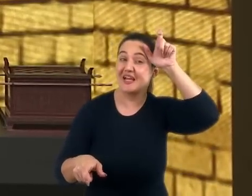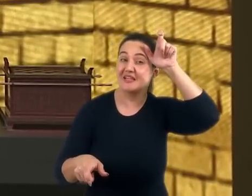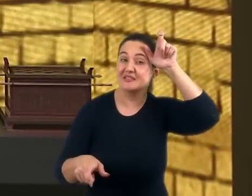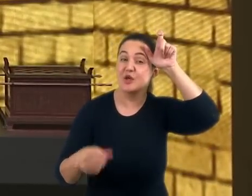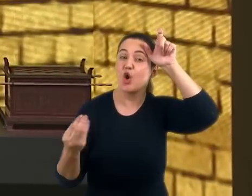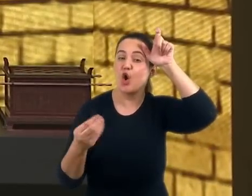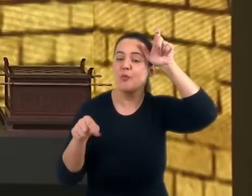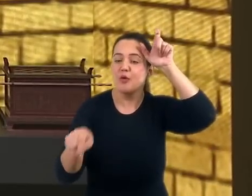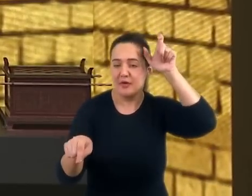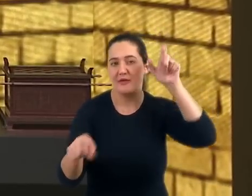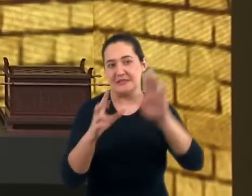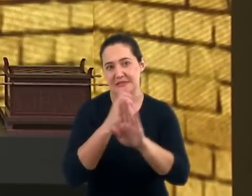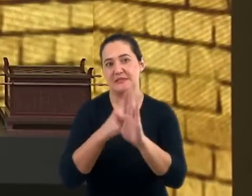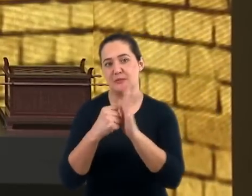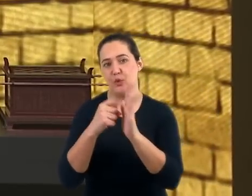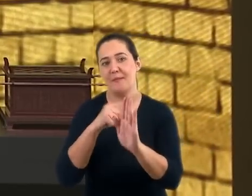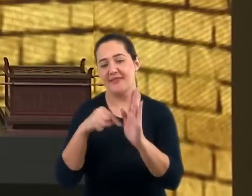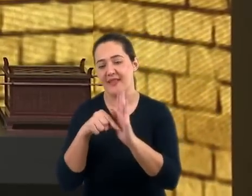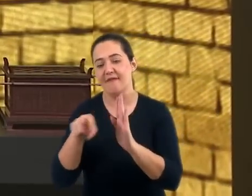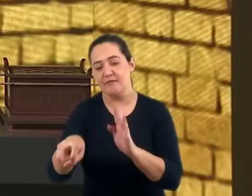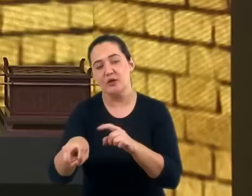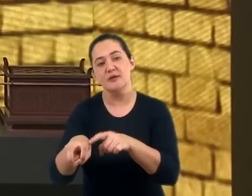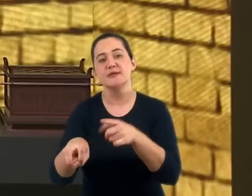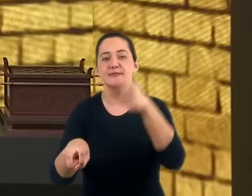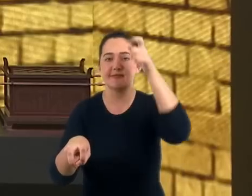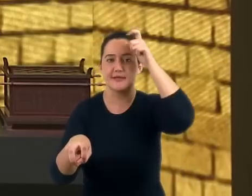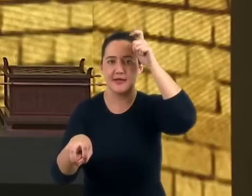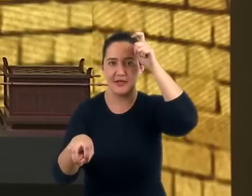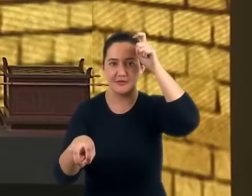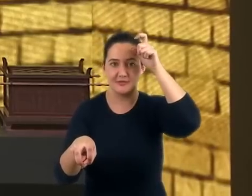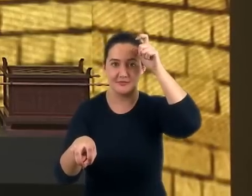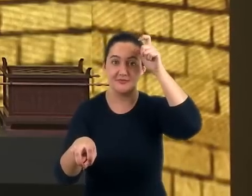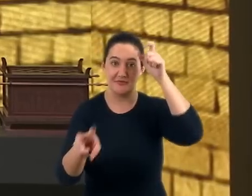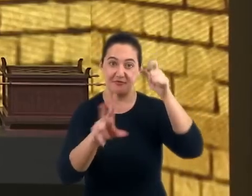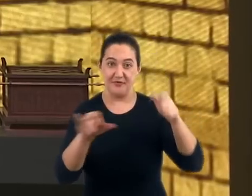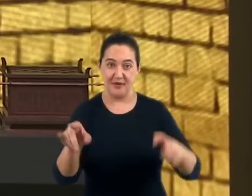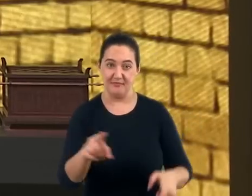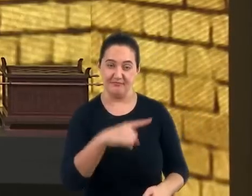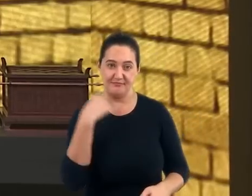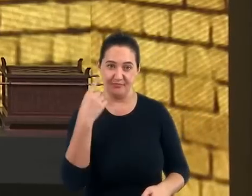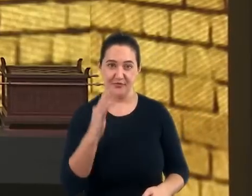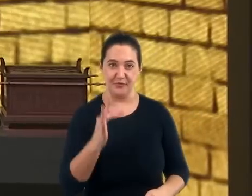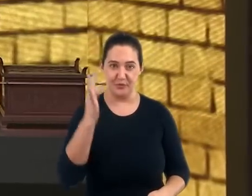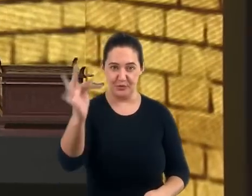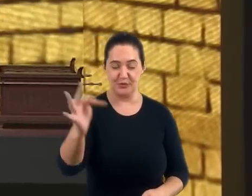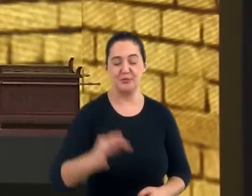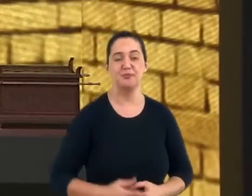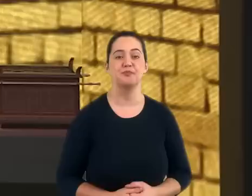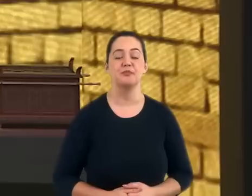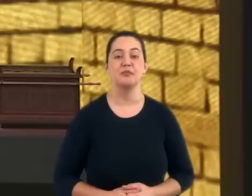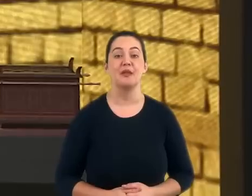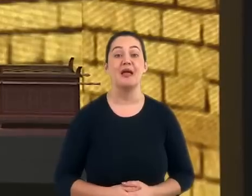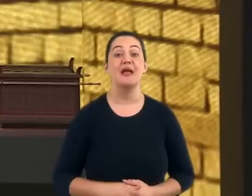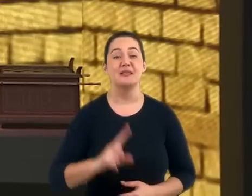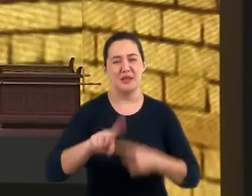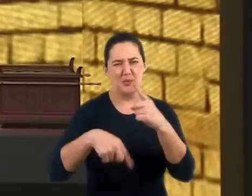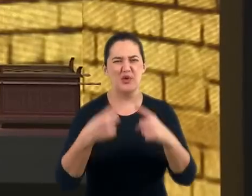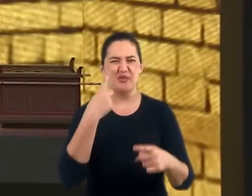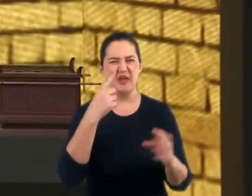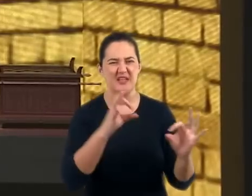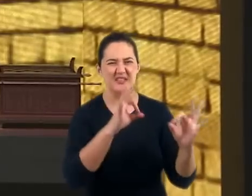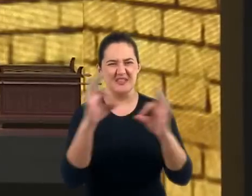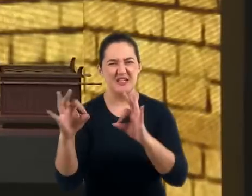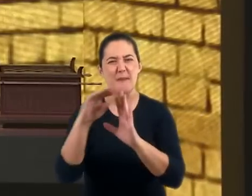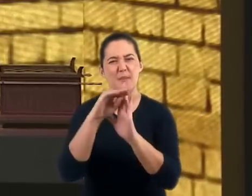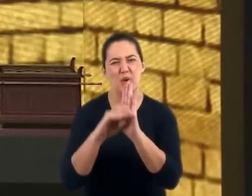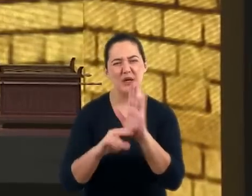banido durante o milênio, conforme a profecia de Apocalipse. E você pode assistir no canal do YouTube um programa que nós fizemos a